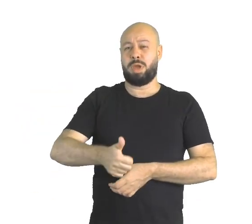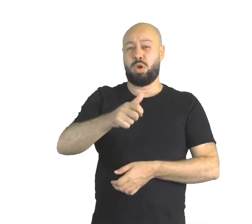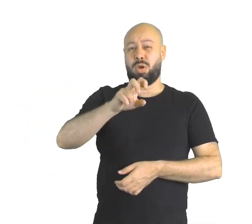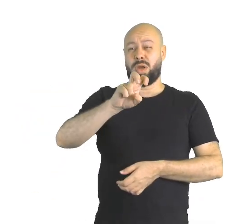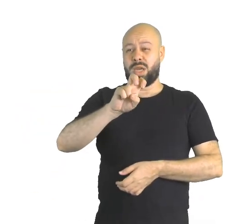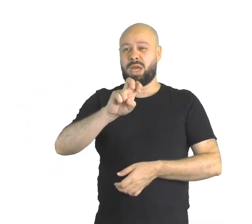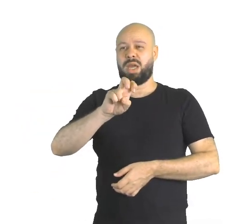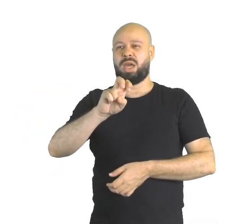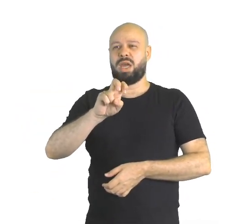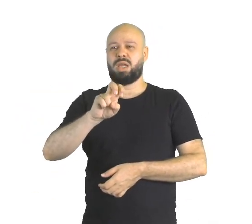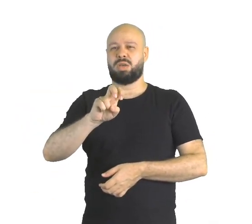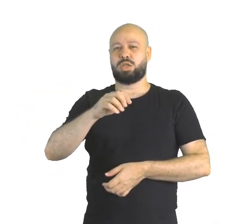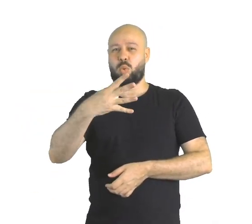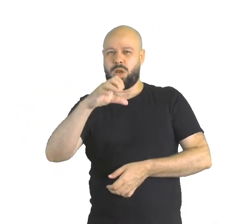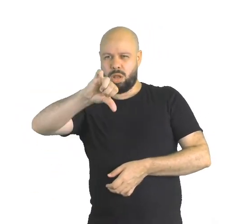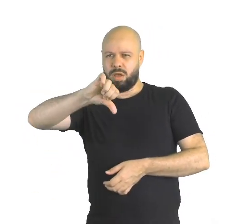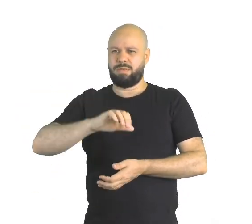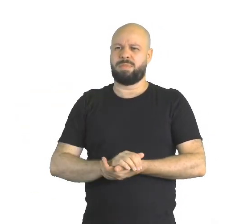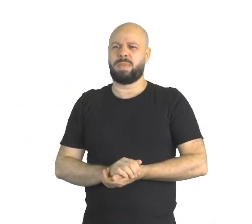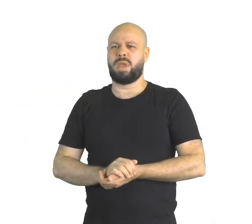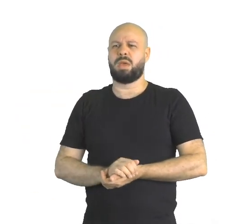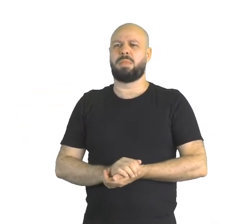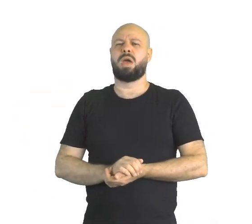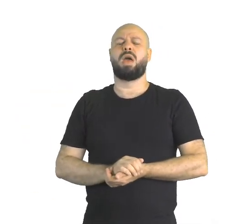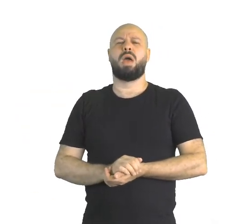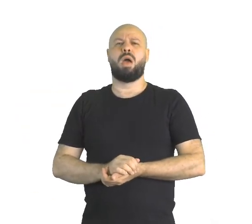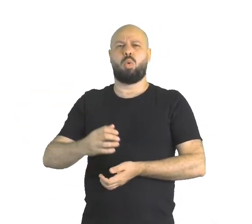ele controla o Brasil a mando do rei, né?